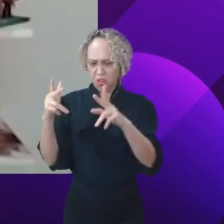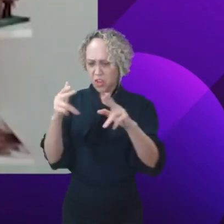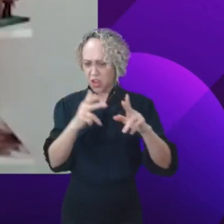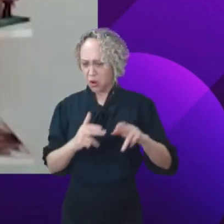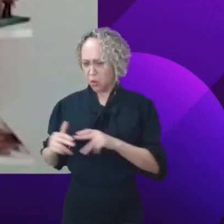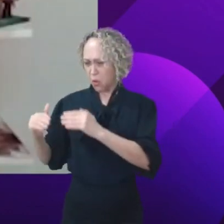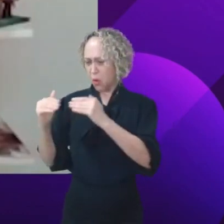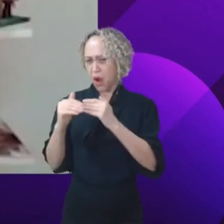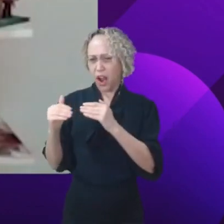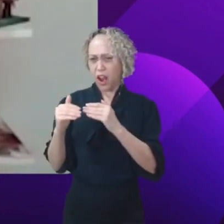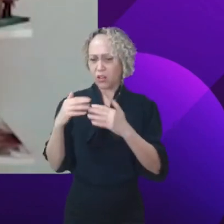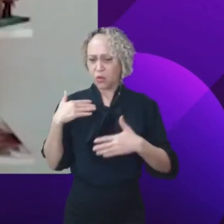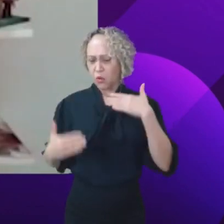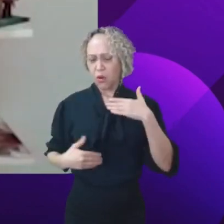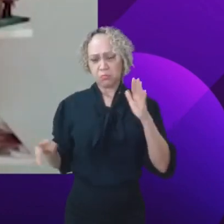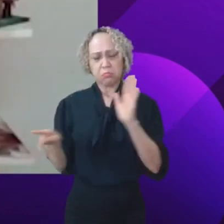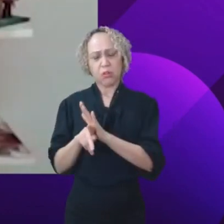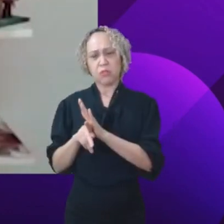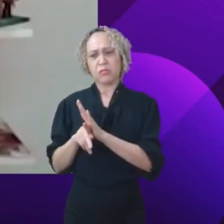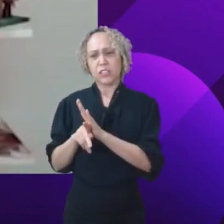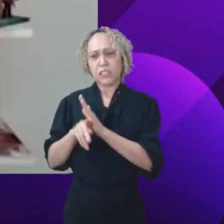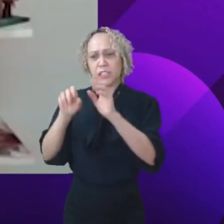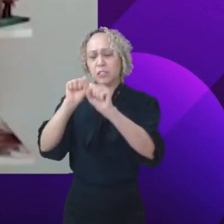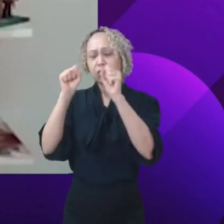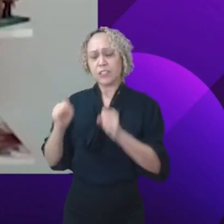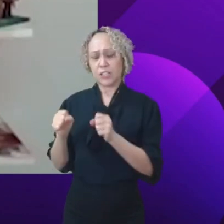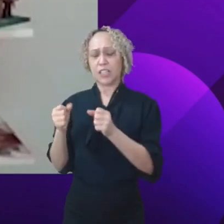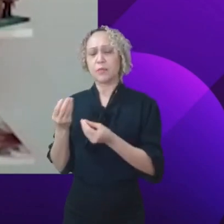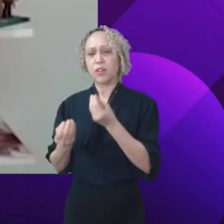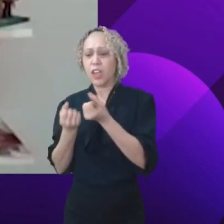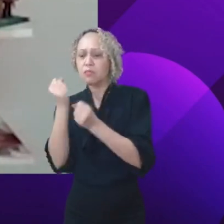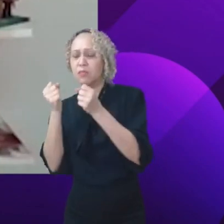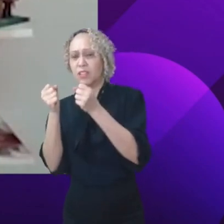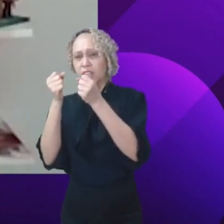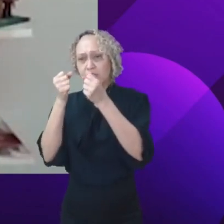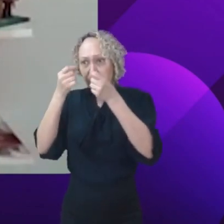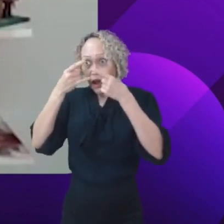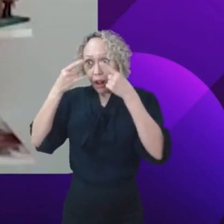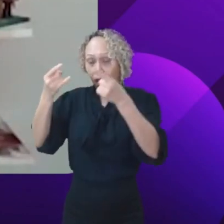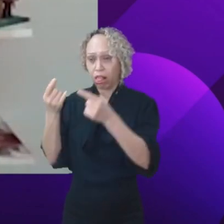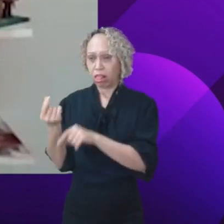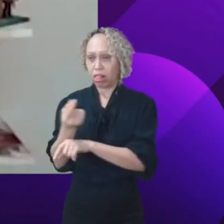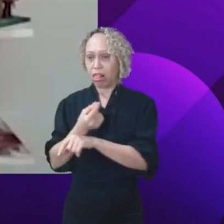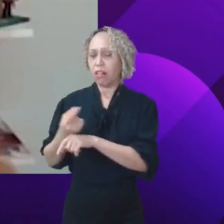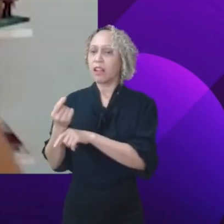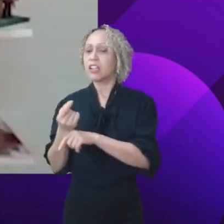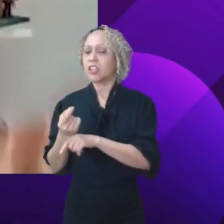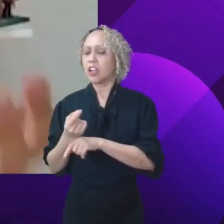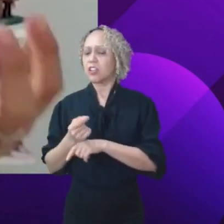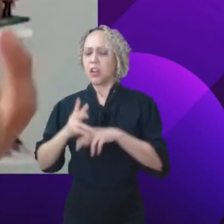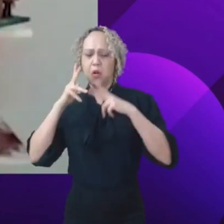que são constituídos por esse modo de produção como corpos padrões. Então, ele estipula esse conceito de normalidade e